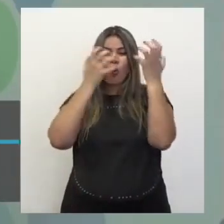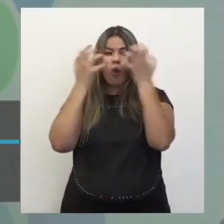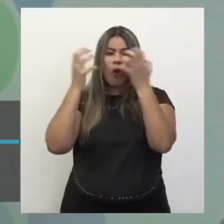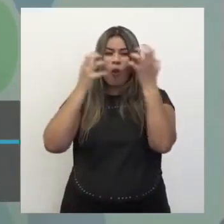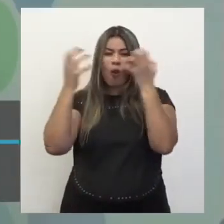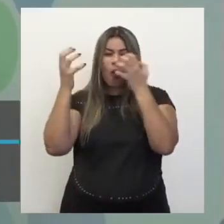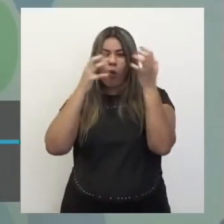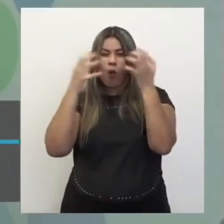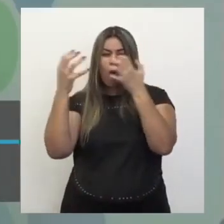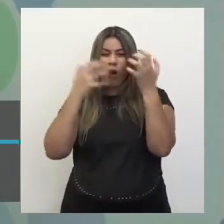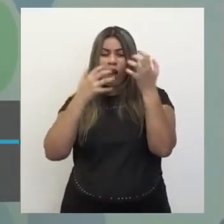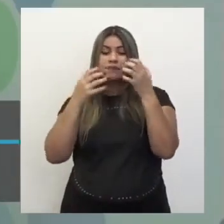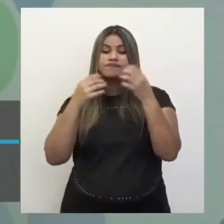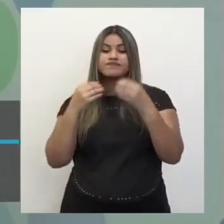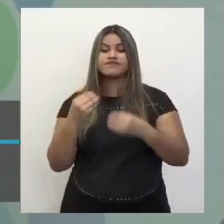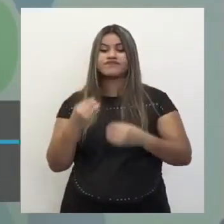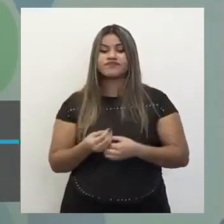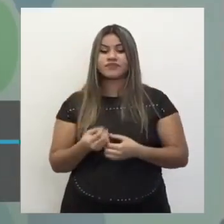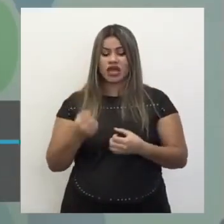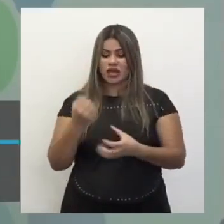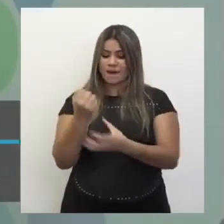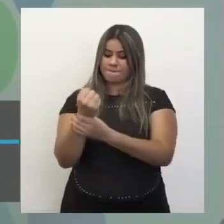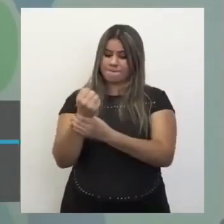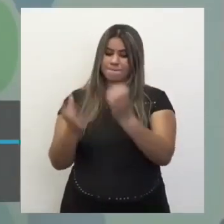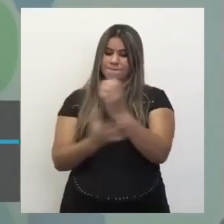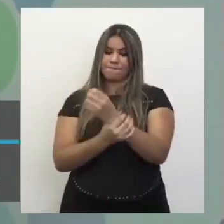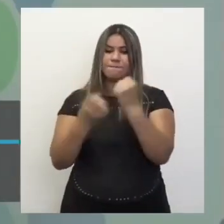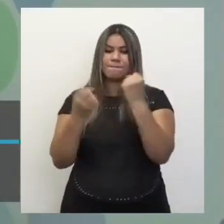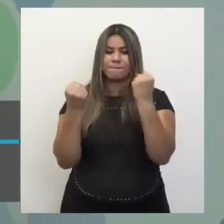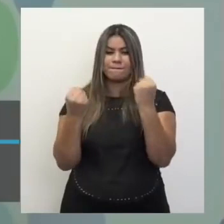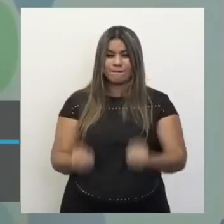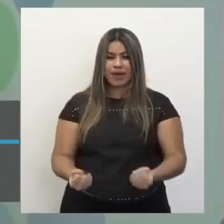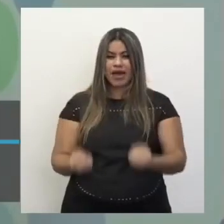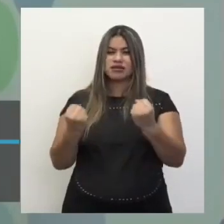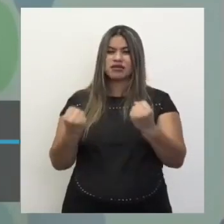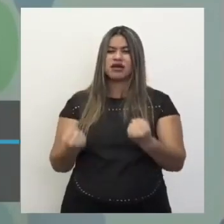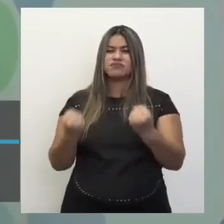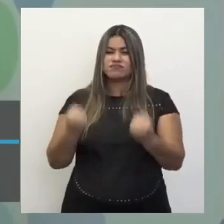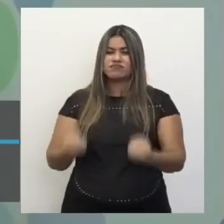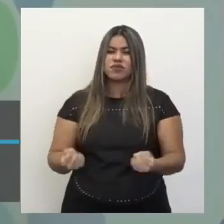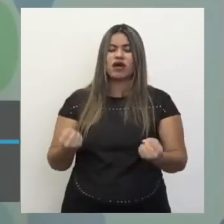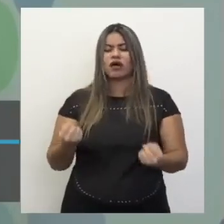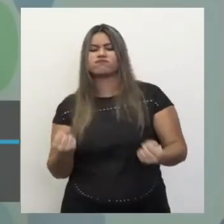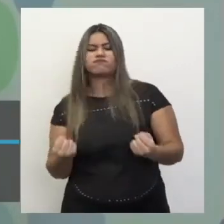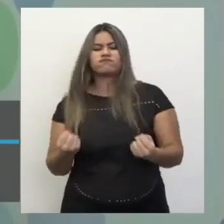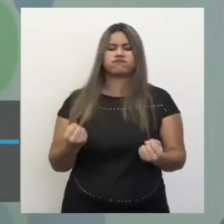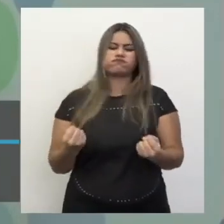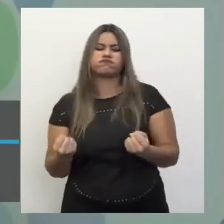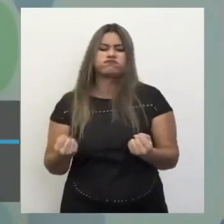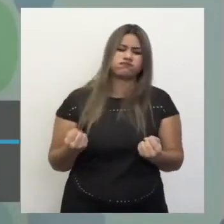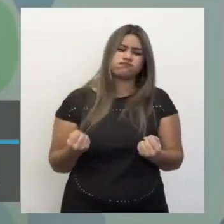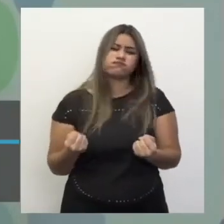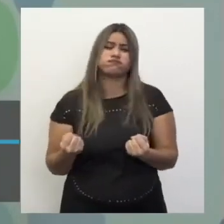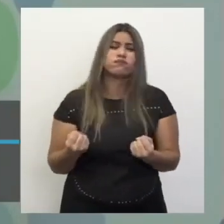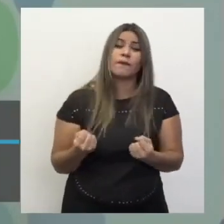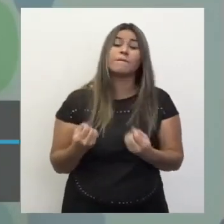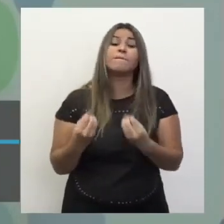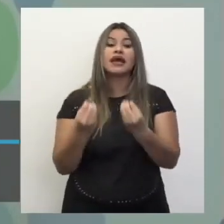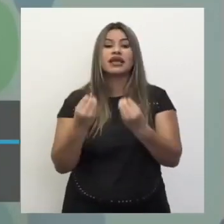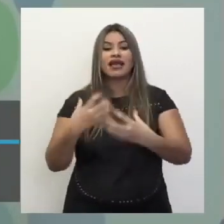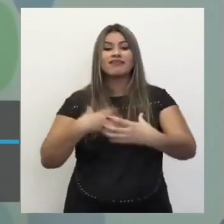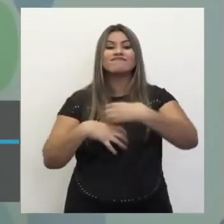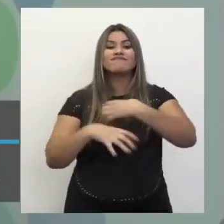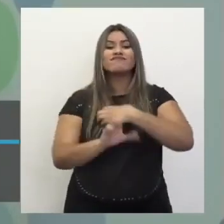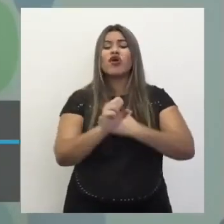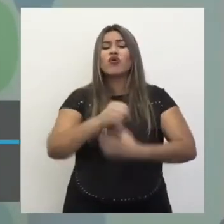distorcido e aí prendiam pesos no braço dela e no corpo para ela se locomover, para ela se colocar no lugar de um idoso, para ela